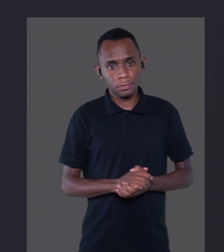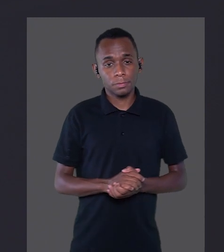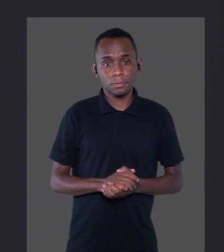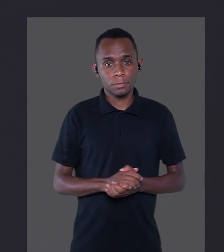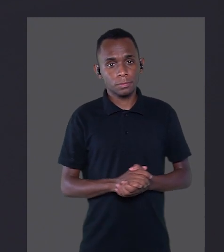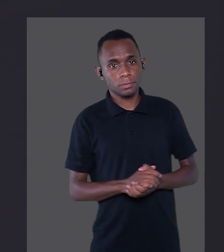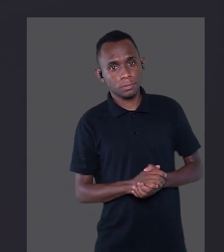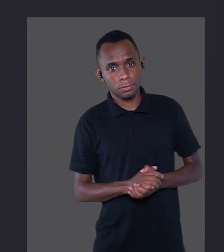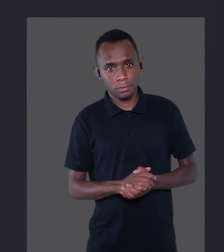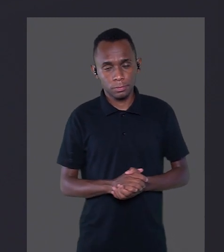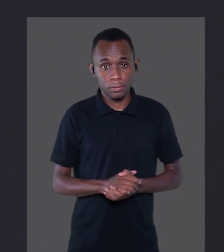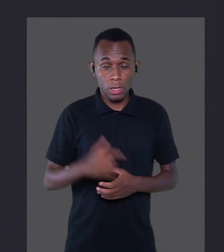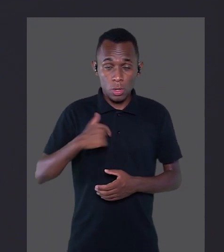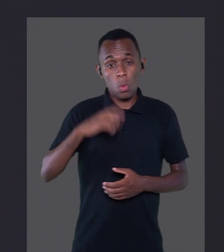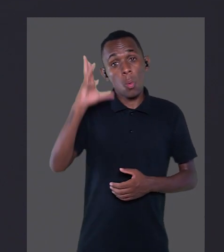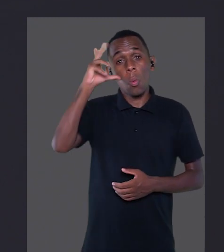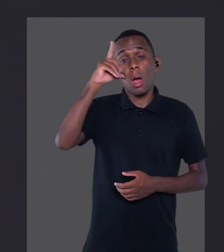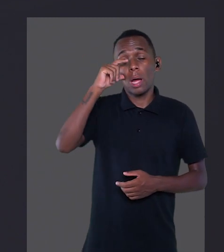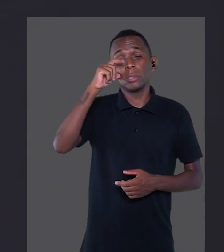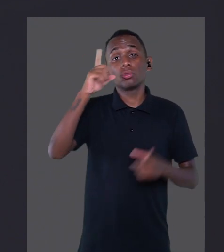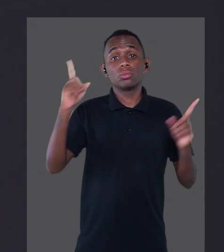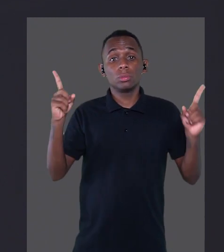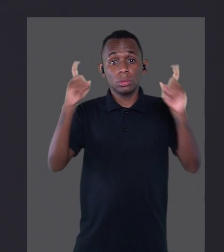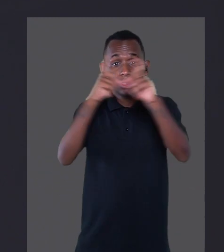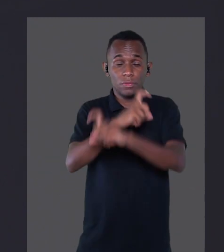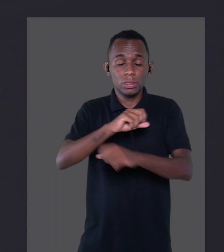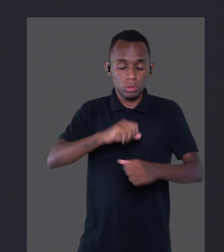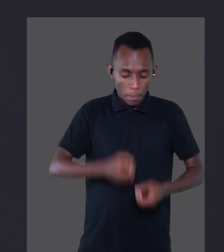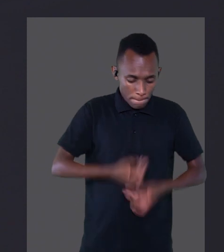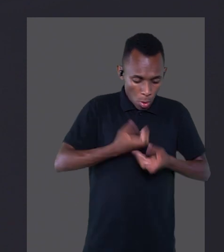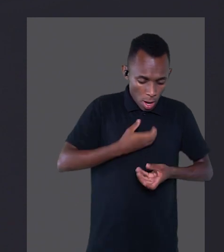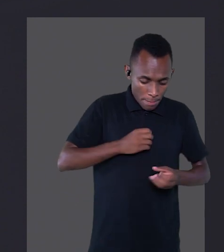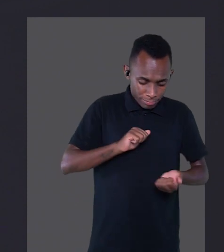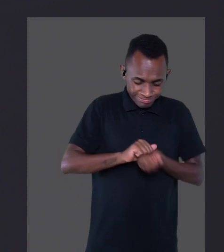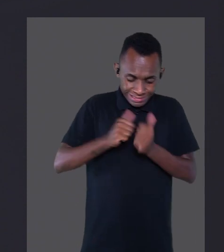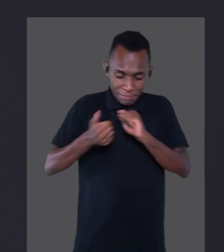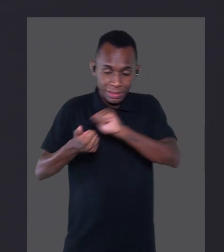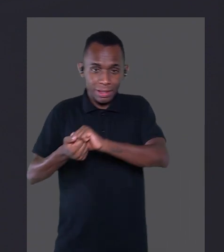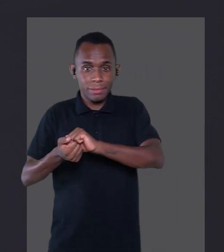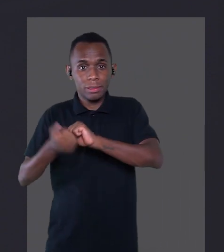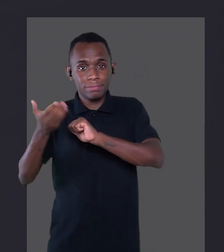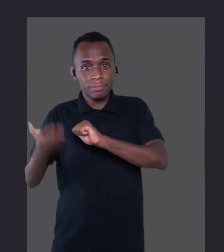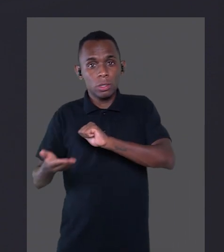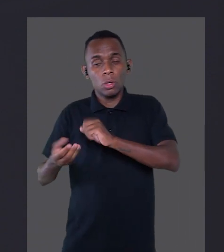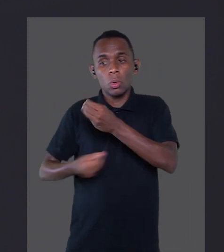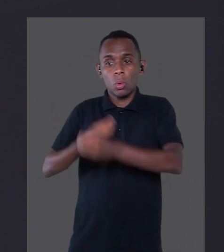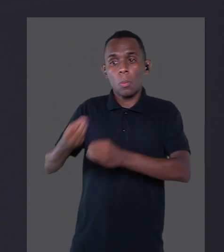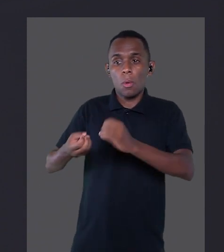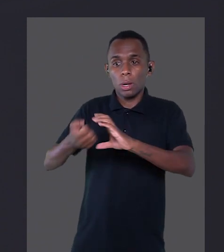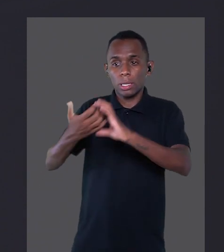Por que eu acho que é difícil você transpor um poema para uma forma de